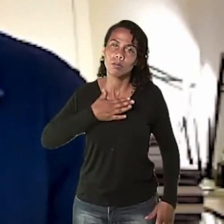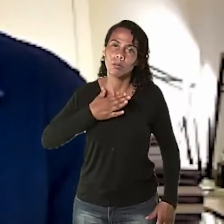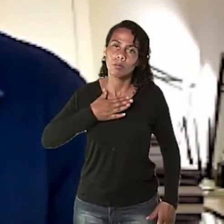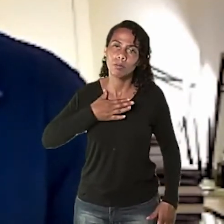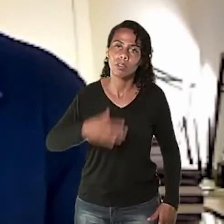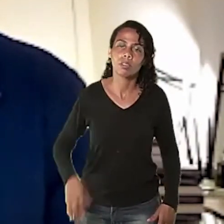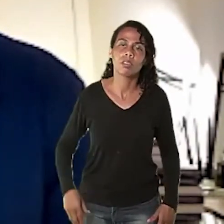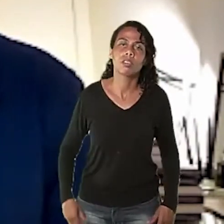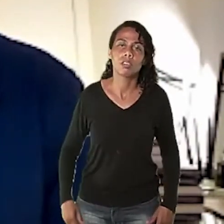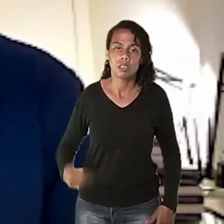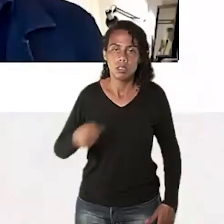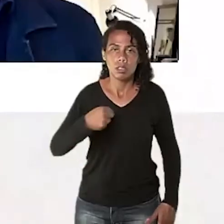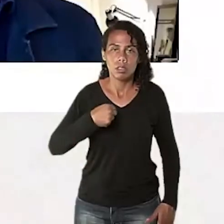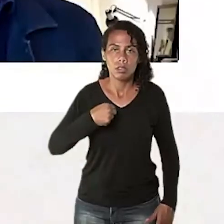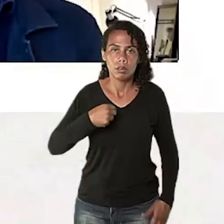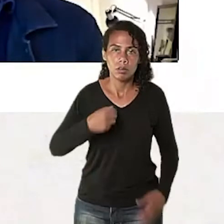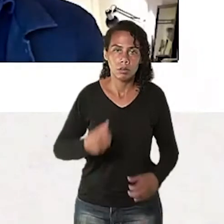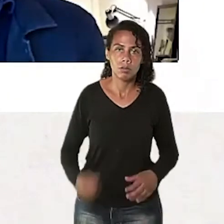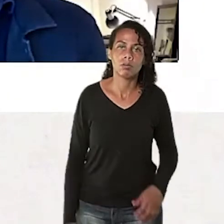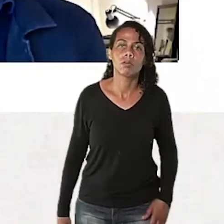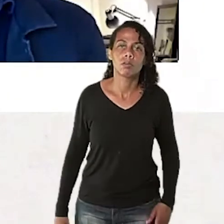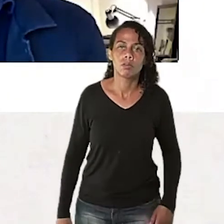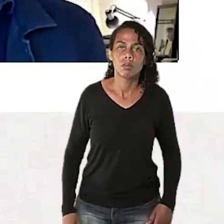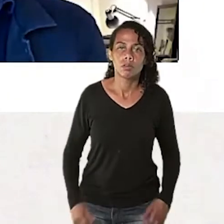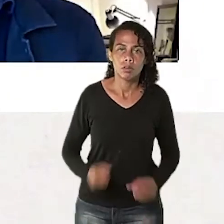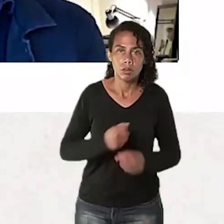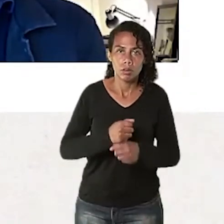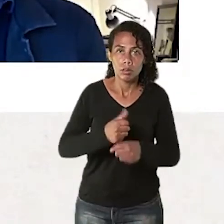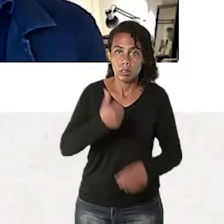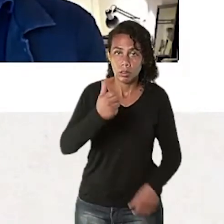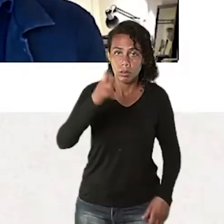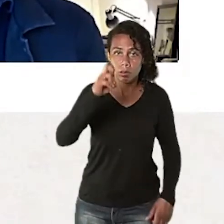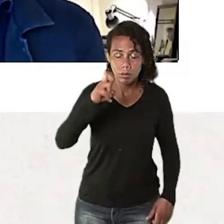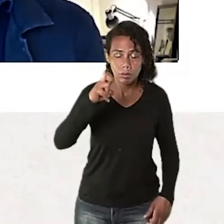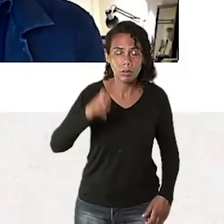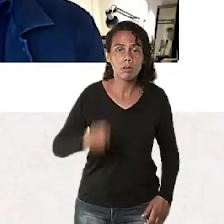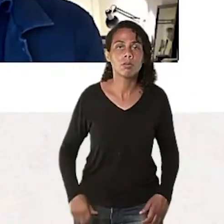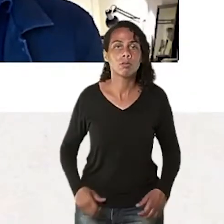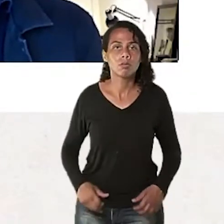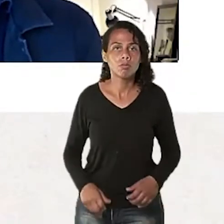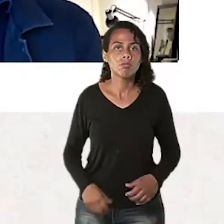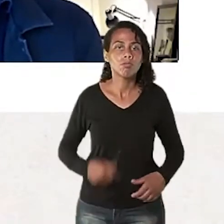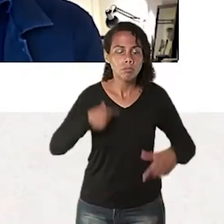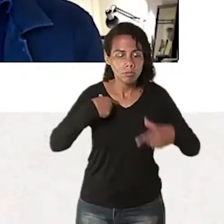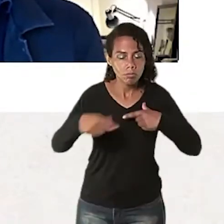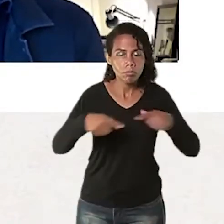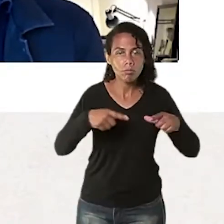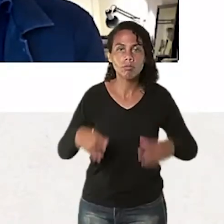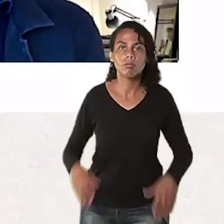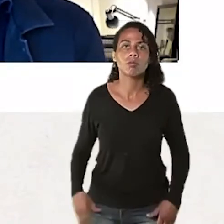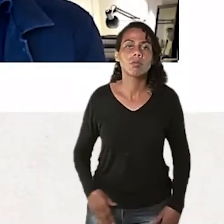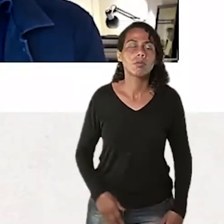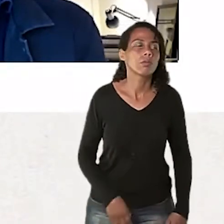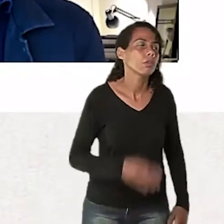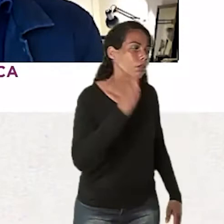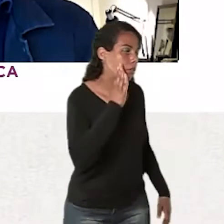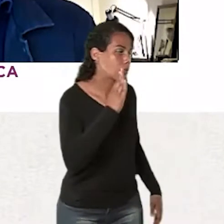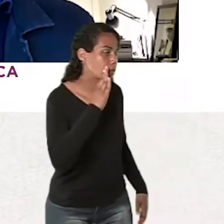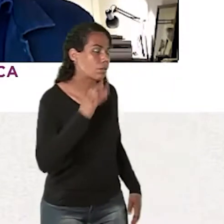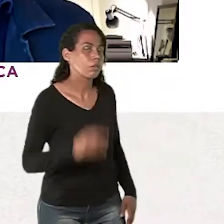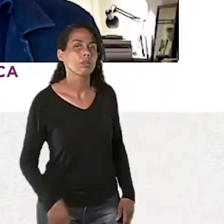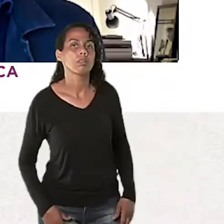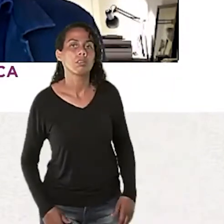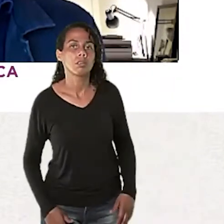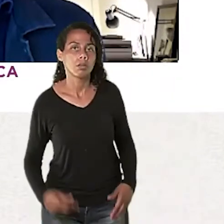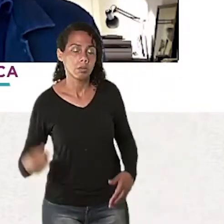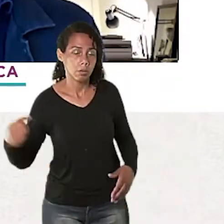não queria voltar. Uma tentativa de desterro, é muito legal. Farley Rocha de Souza te pergunta como surgiu, uma pergunta